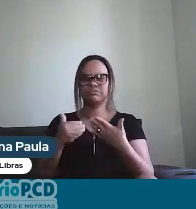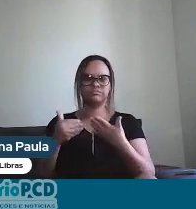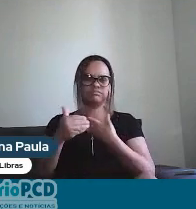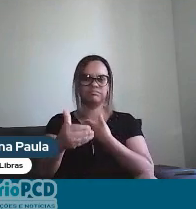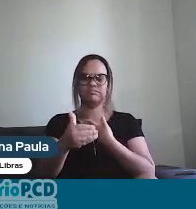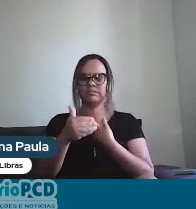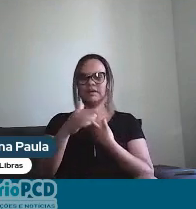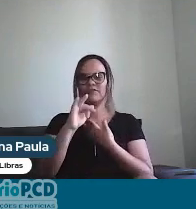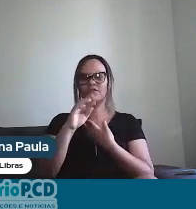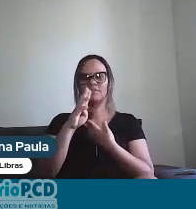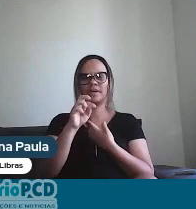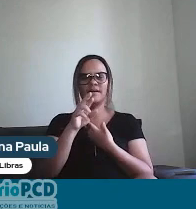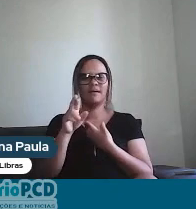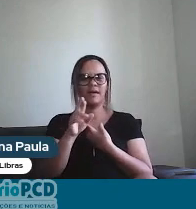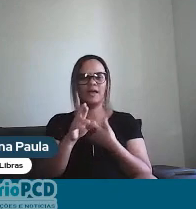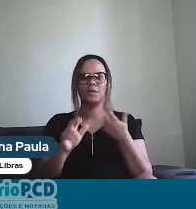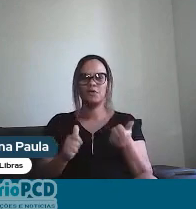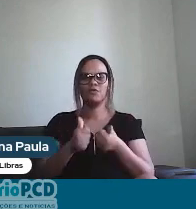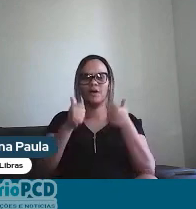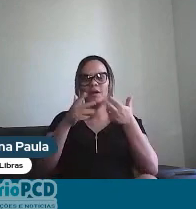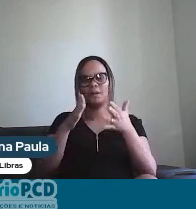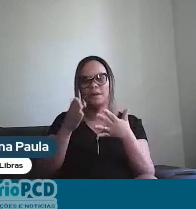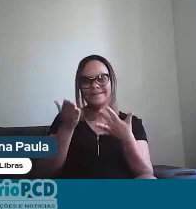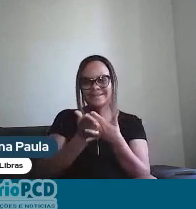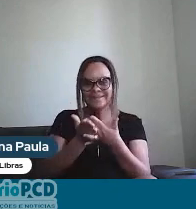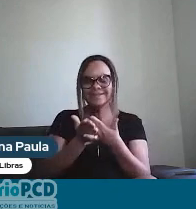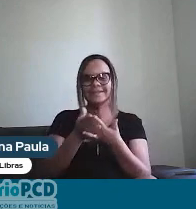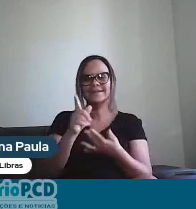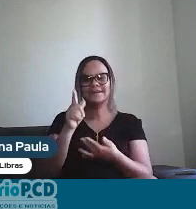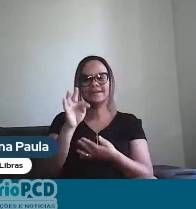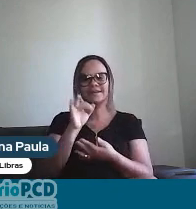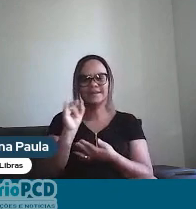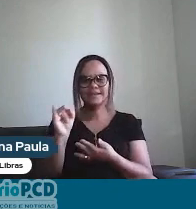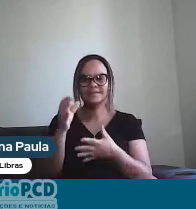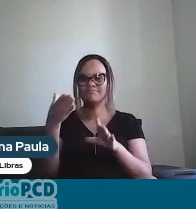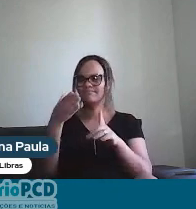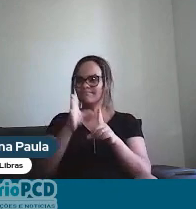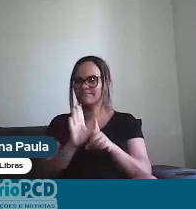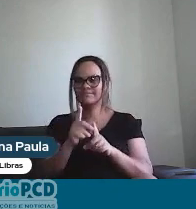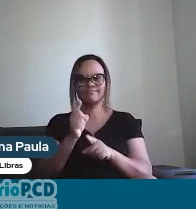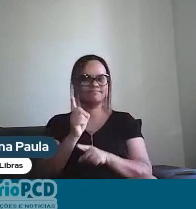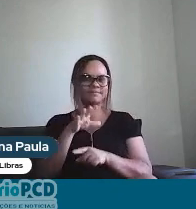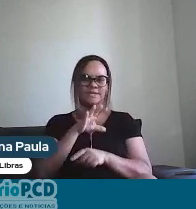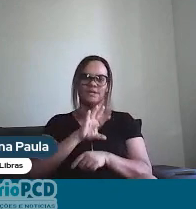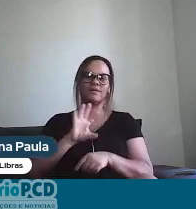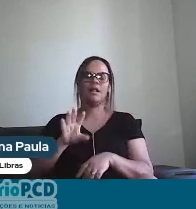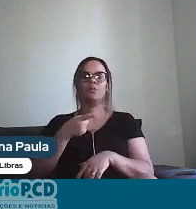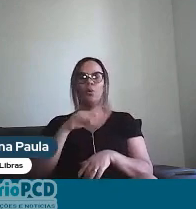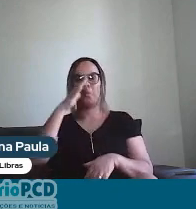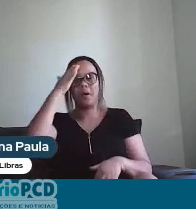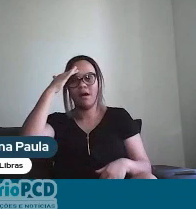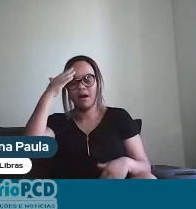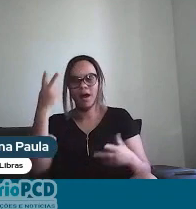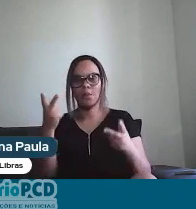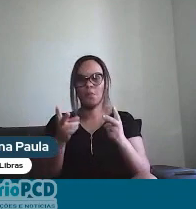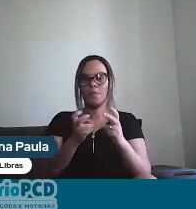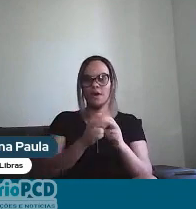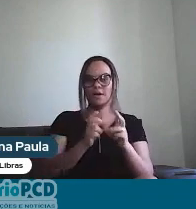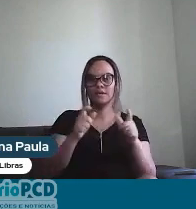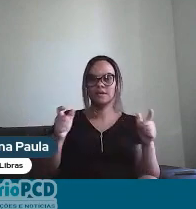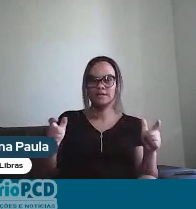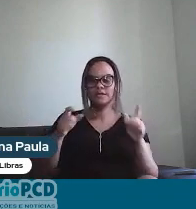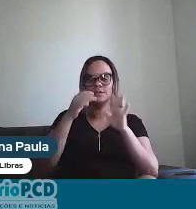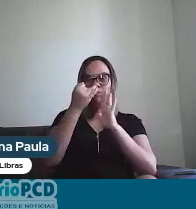IFBRM validado, mas uma parte desse GTI não queria implantar, porque entendia que ele ia ampliar a concessão